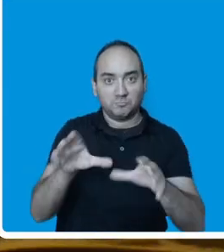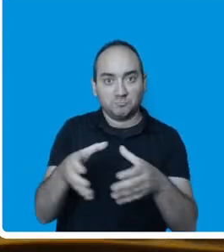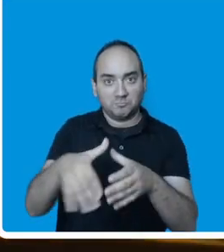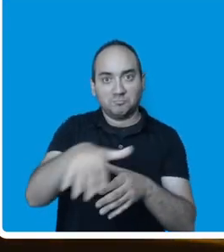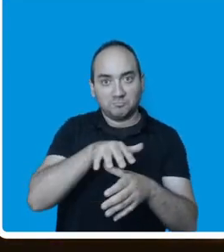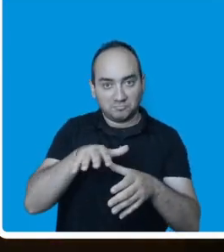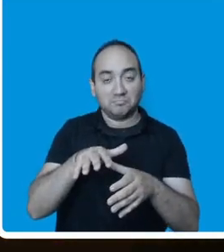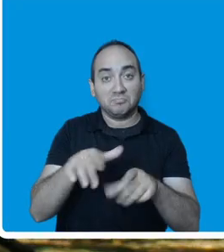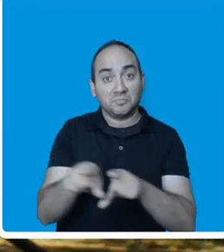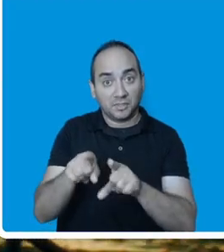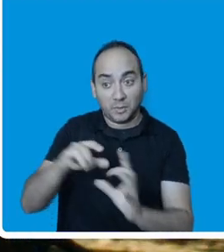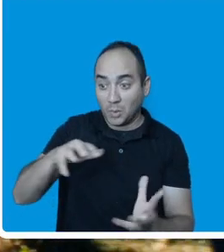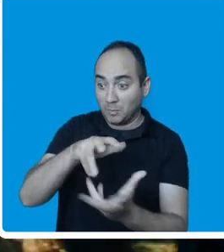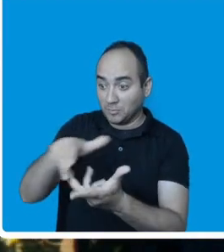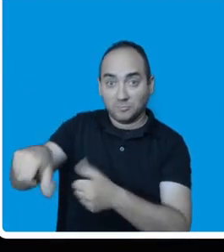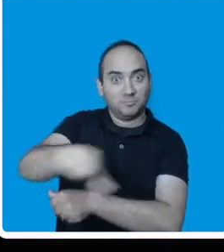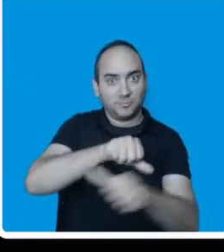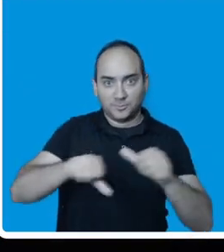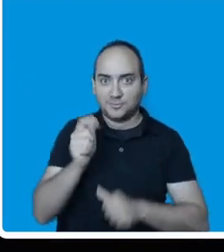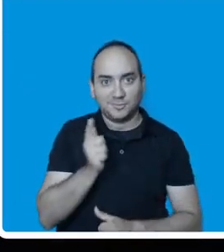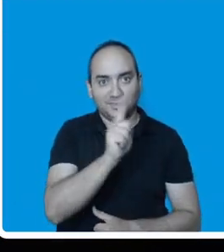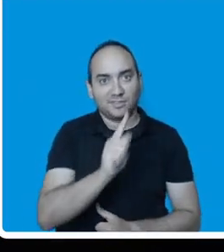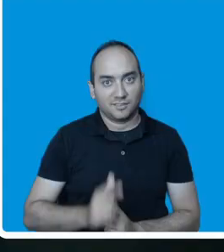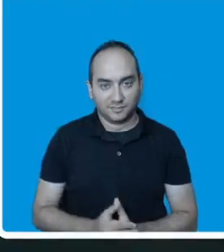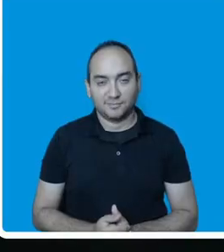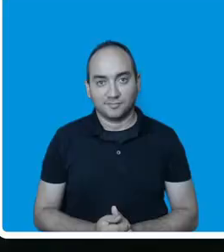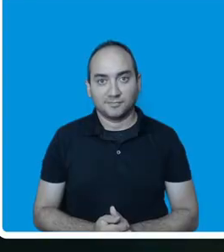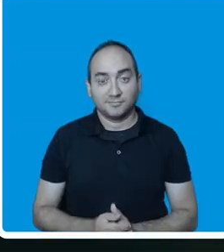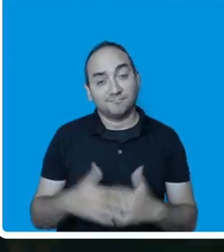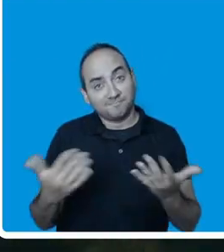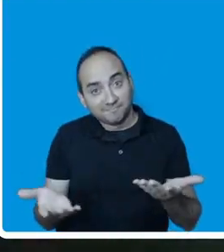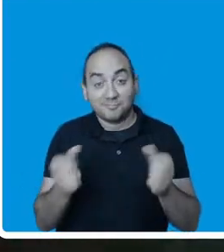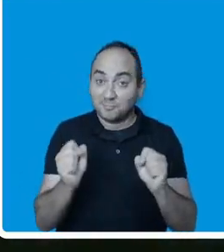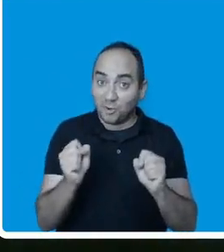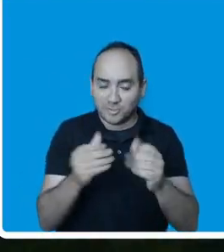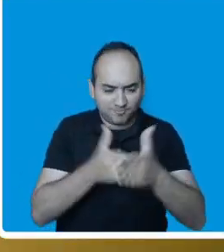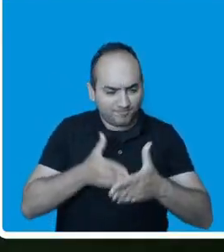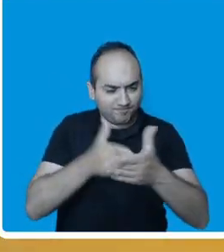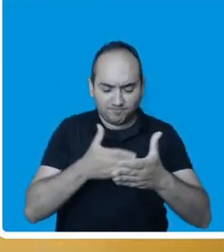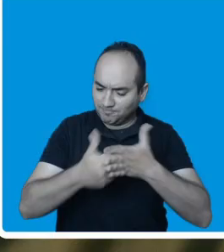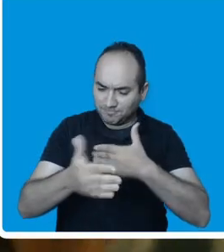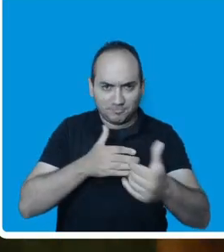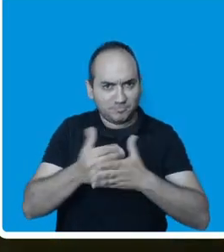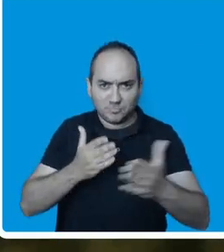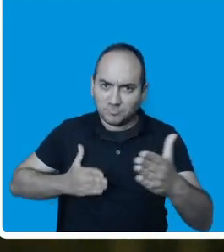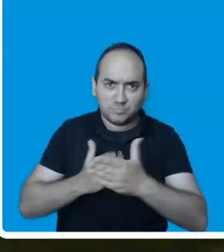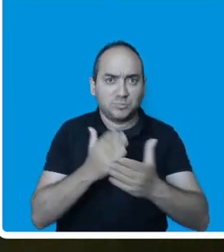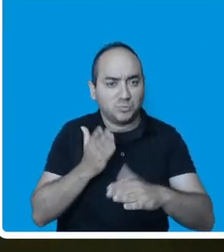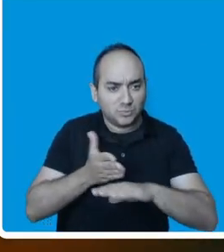e até mesmo um mundo. E quem sabe superar novos limites?